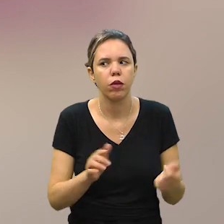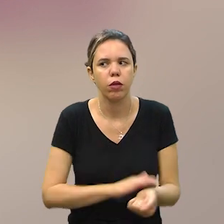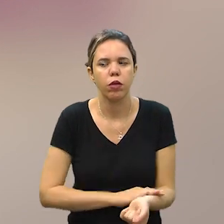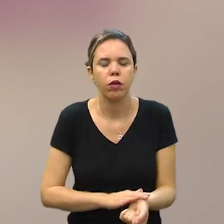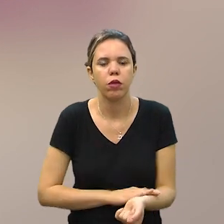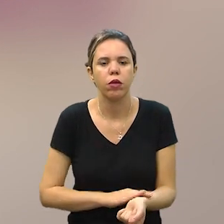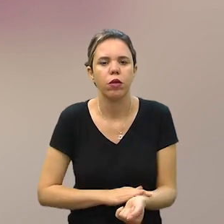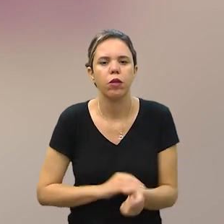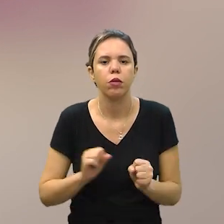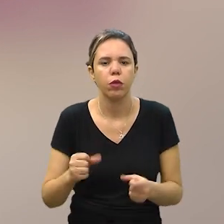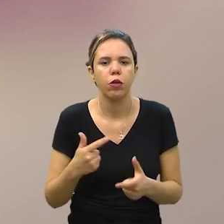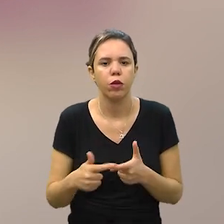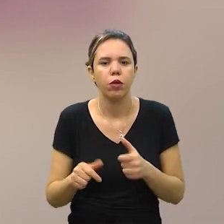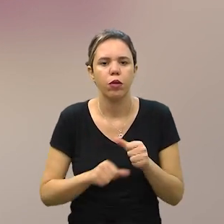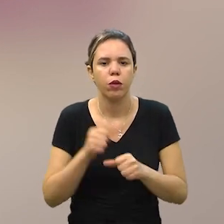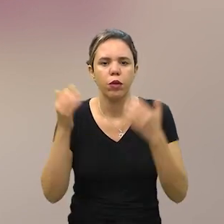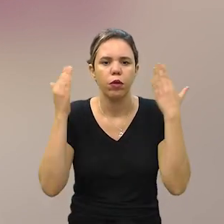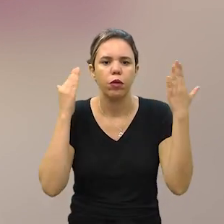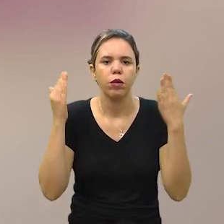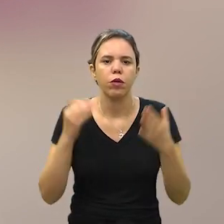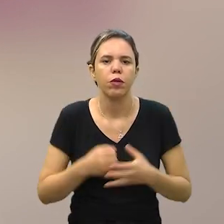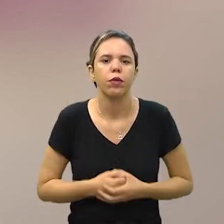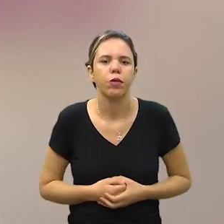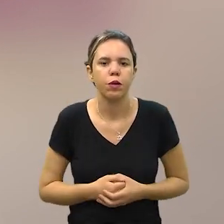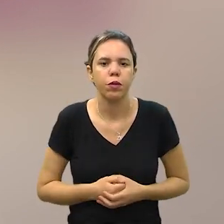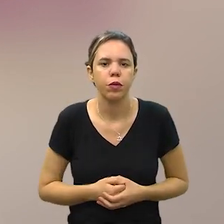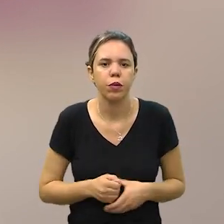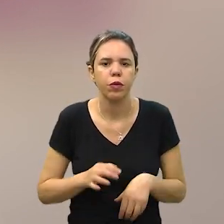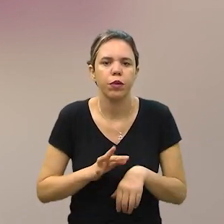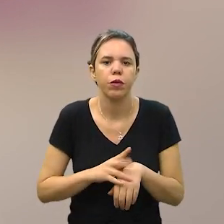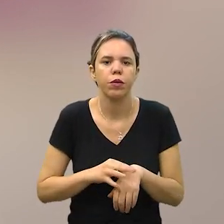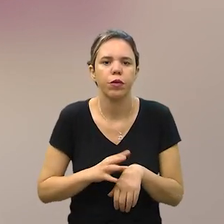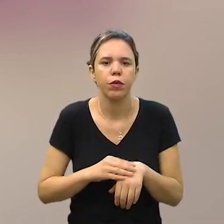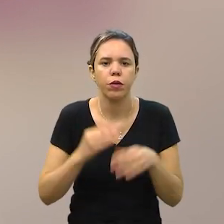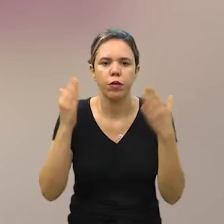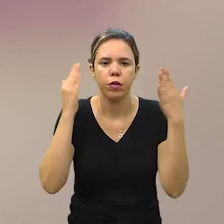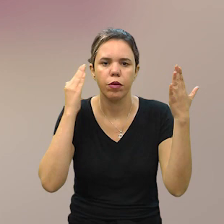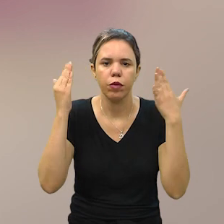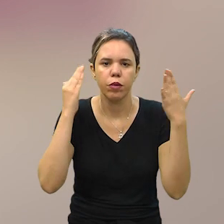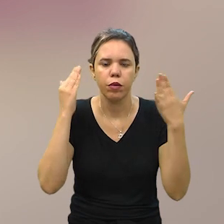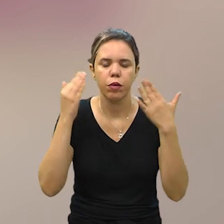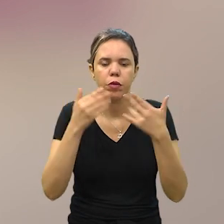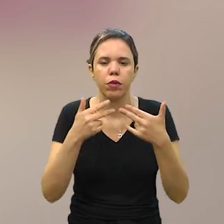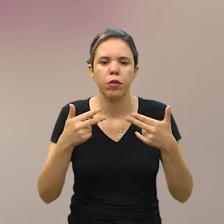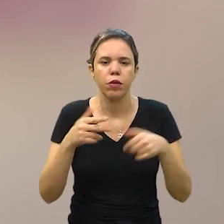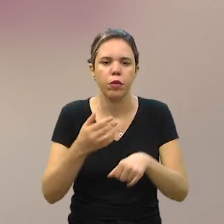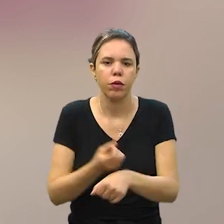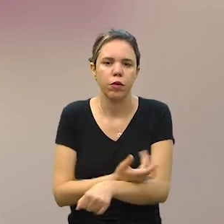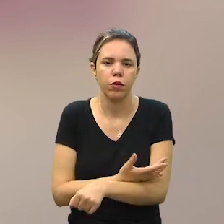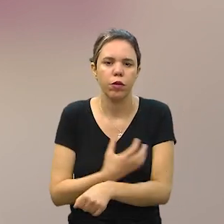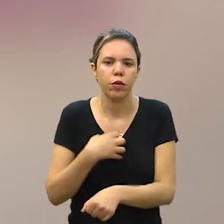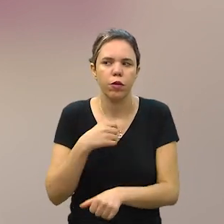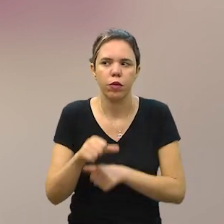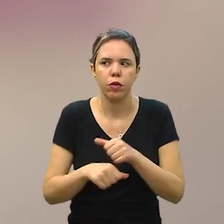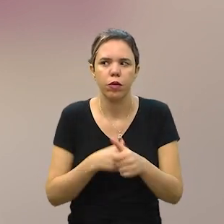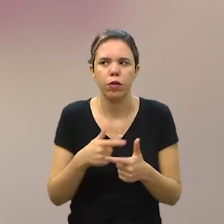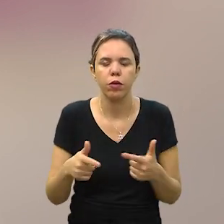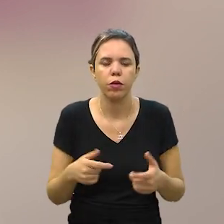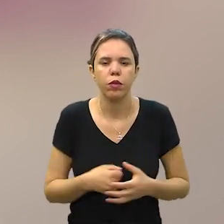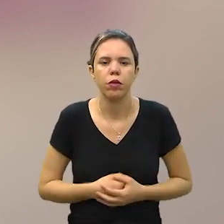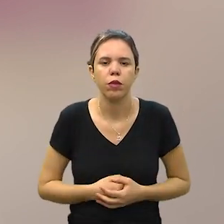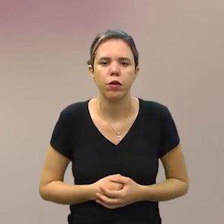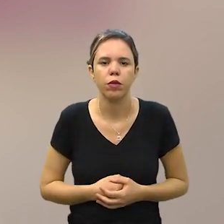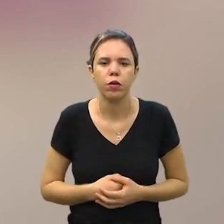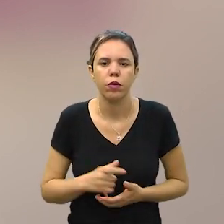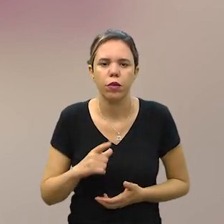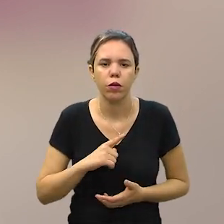de estresse, isso pode alterar o psicológico, né? Então, as doenças psicossomáticas, os transtornos